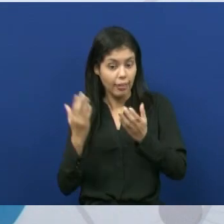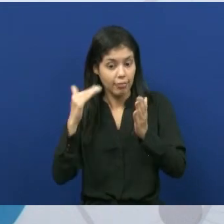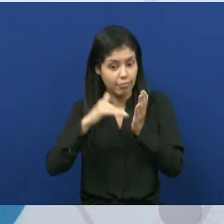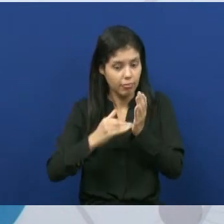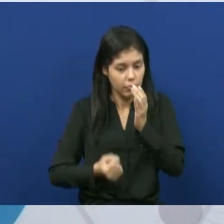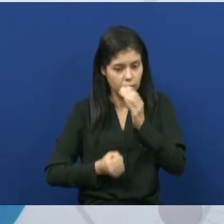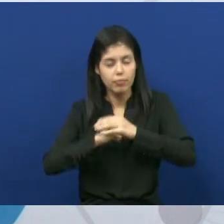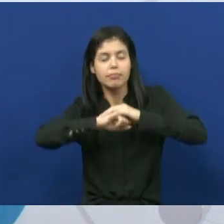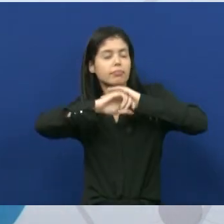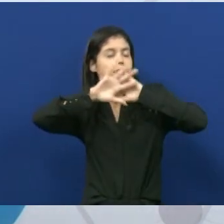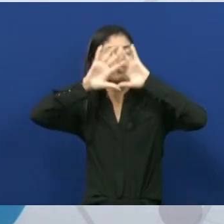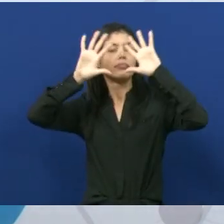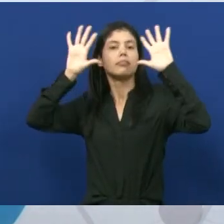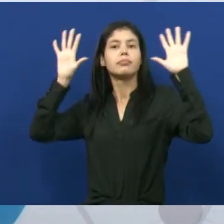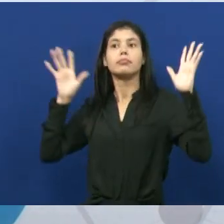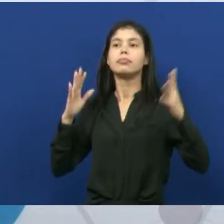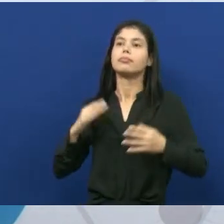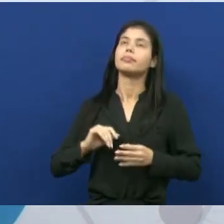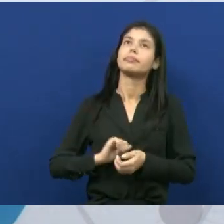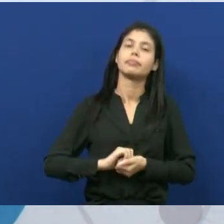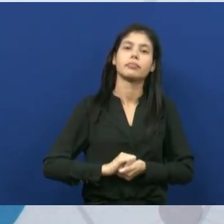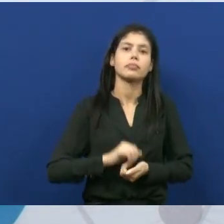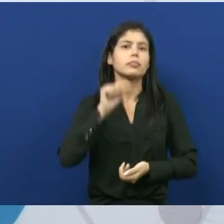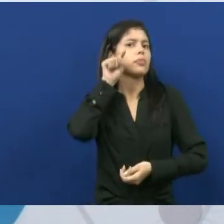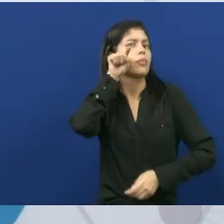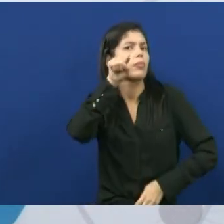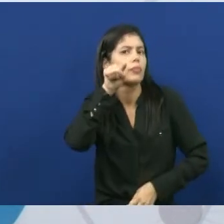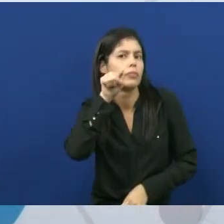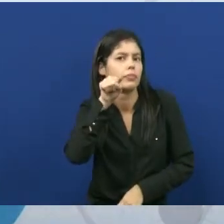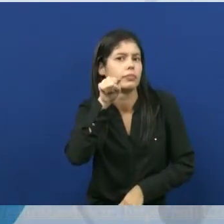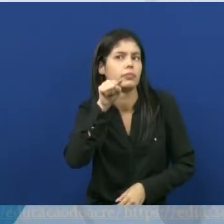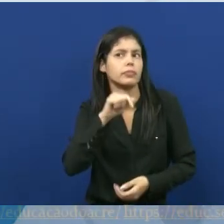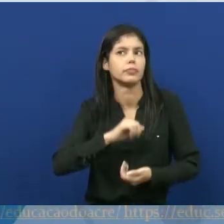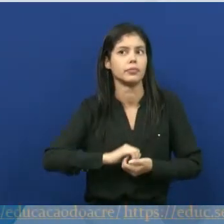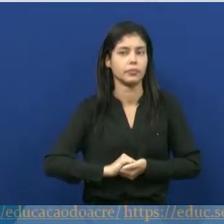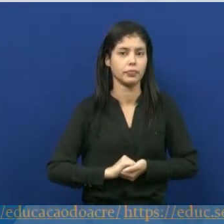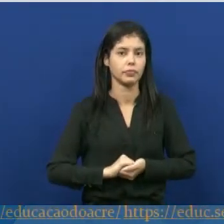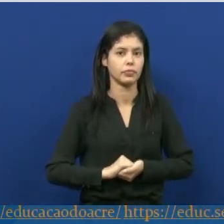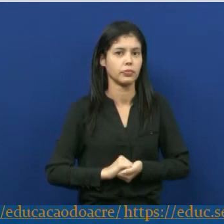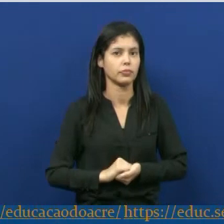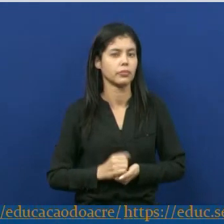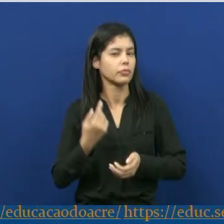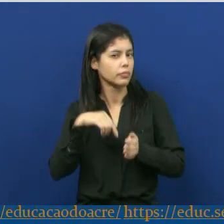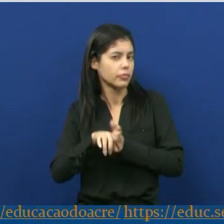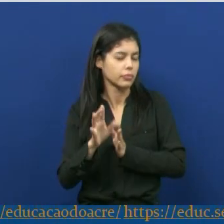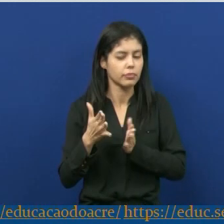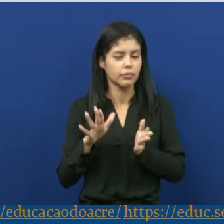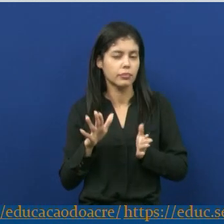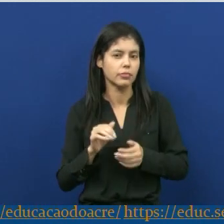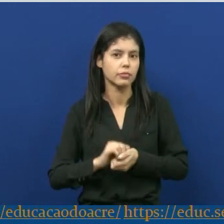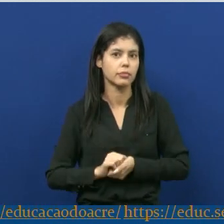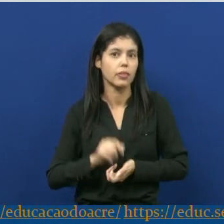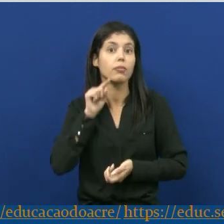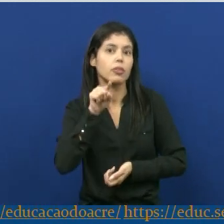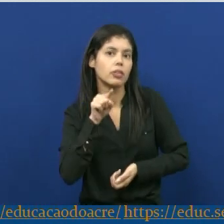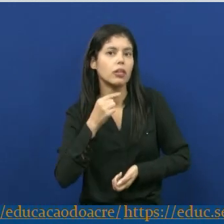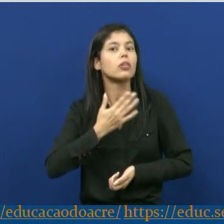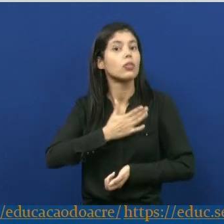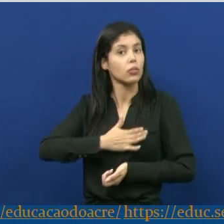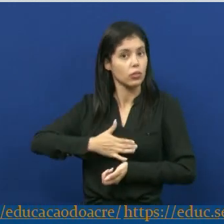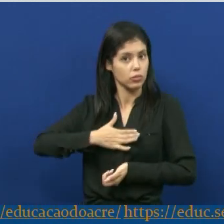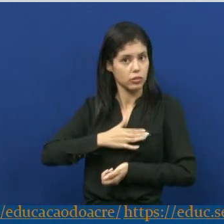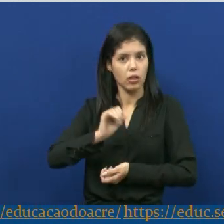hora que nós acordamos bom e você uma perguntinha básica e você